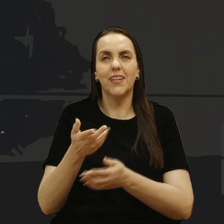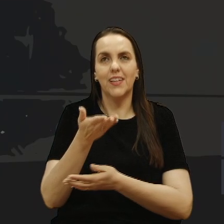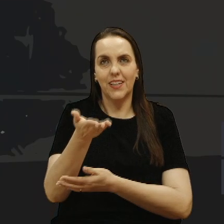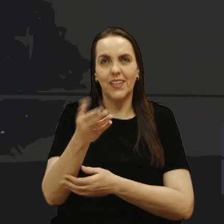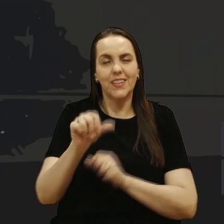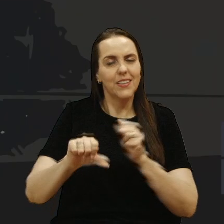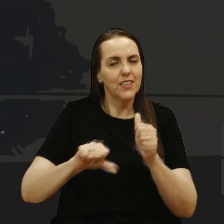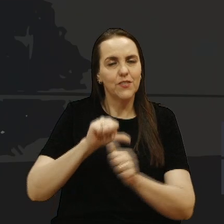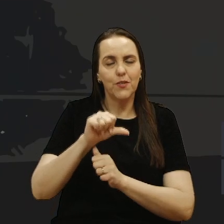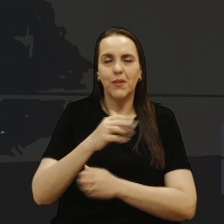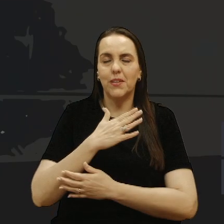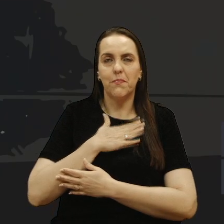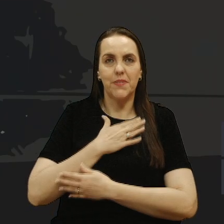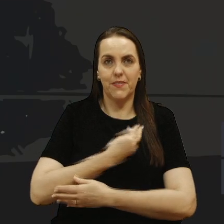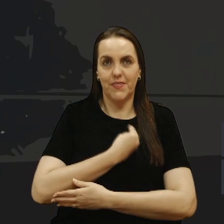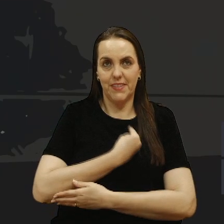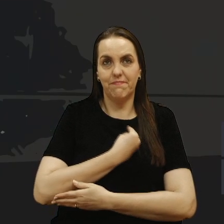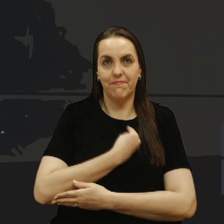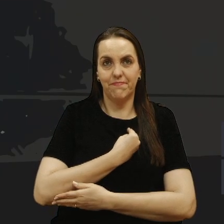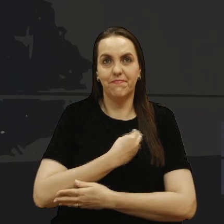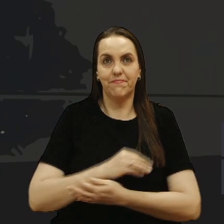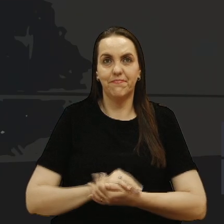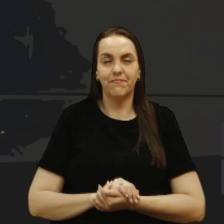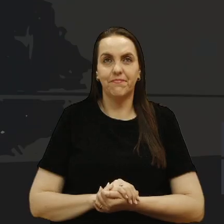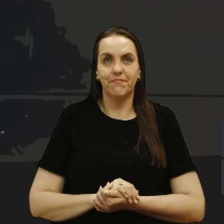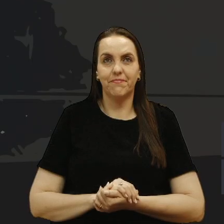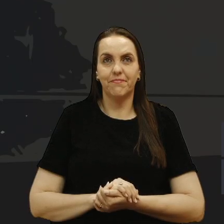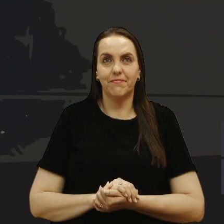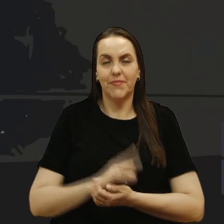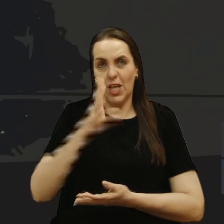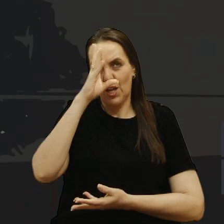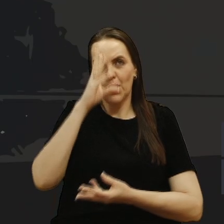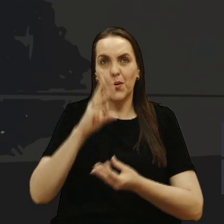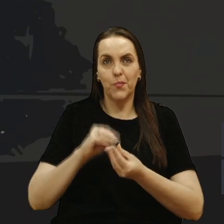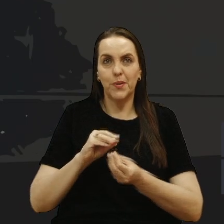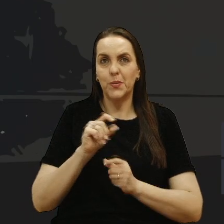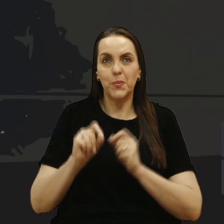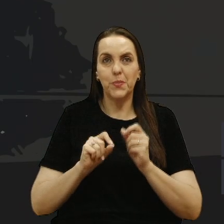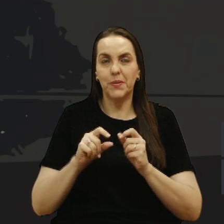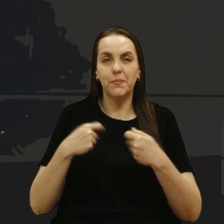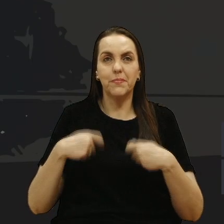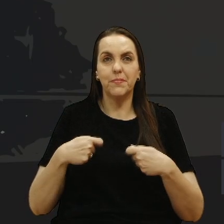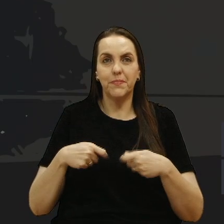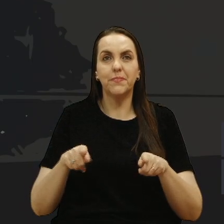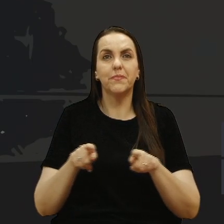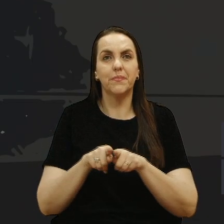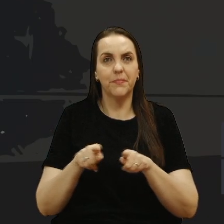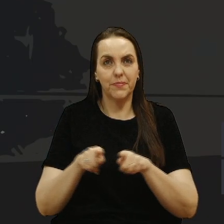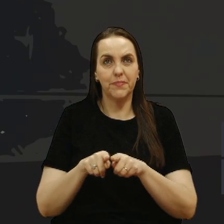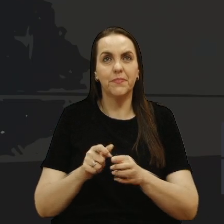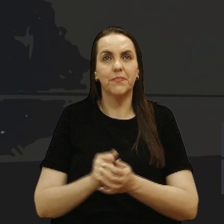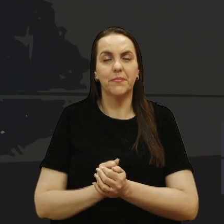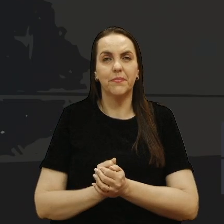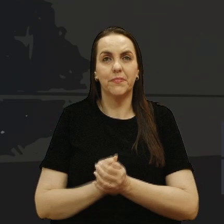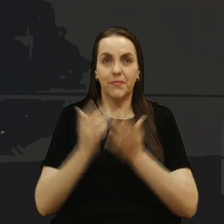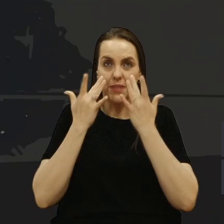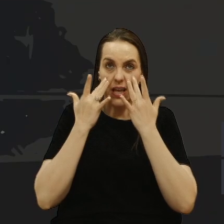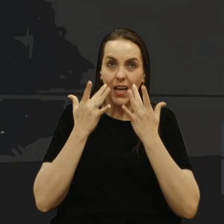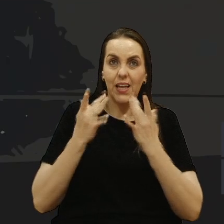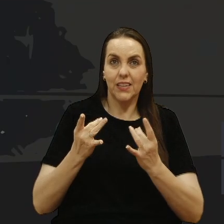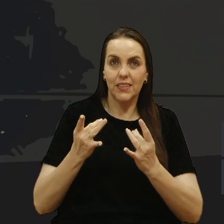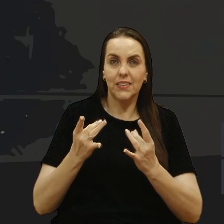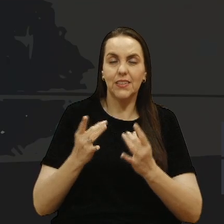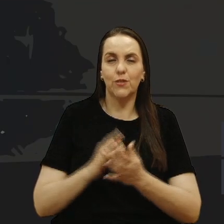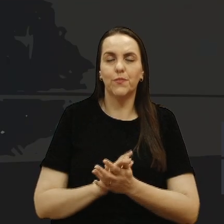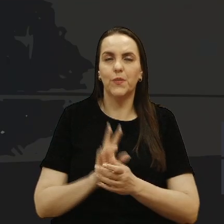transformado a minha vida na compreensão do que a gente precisa também estar mais atento e estar de